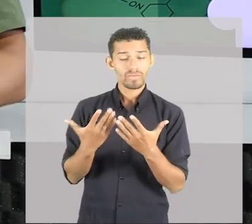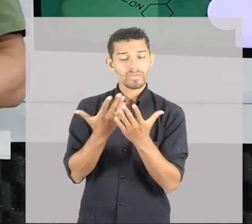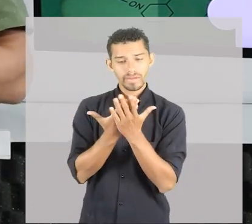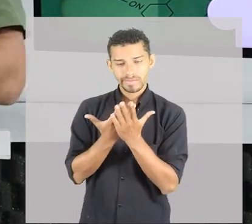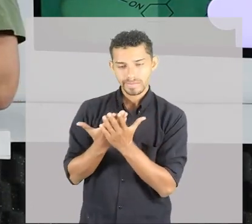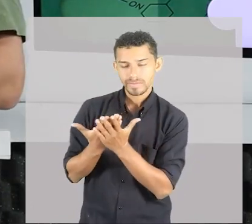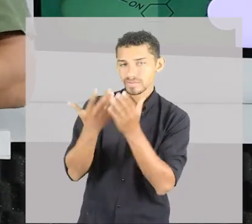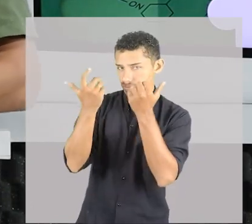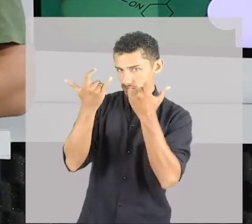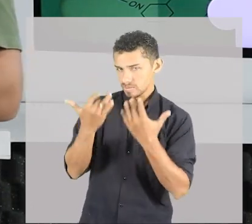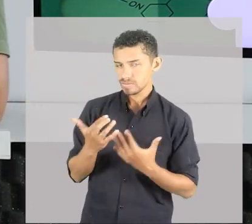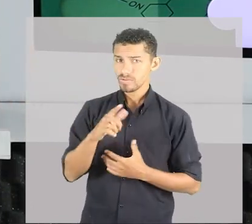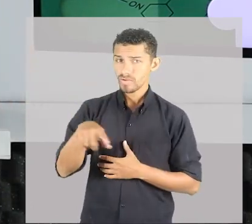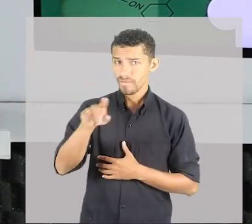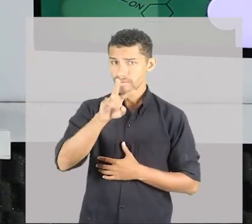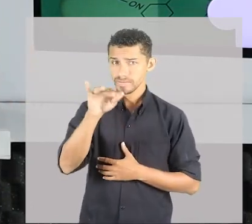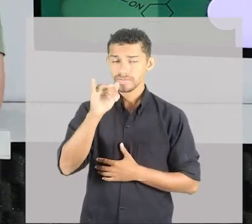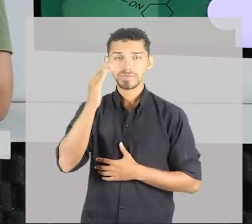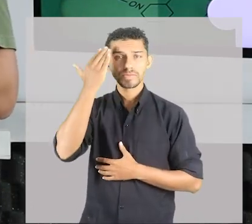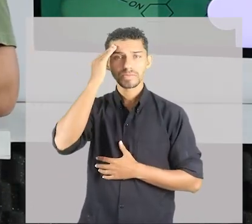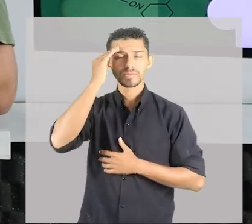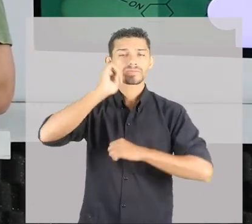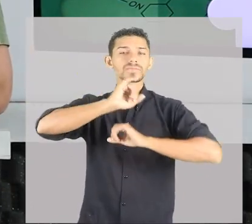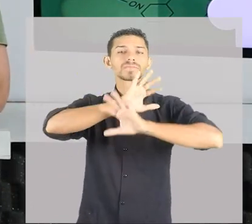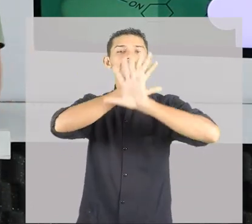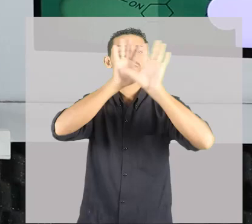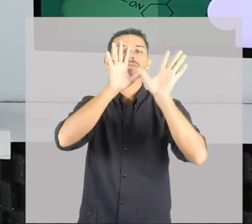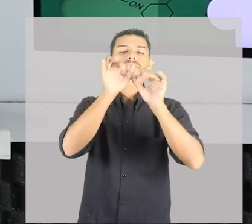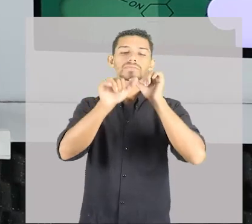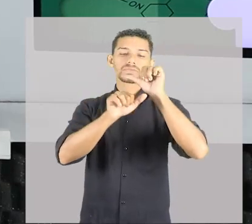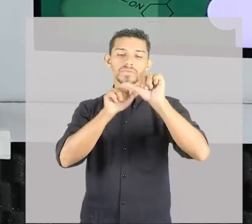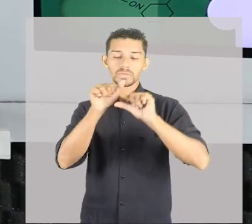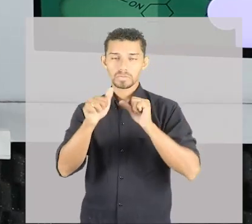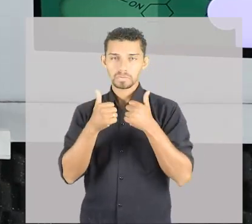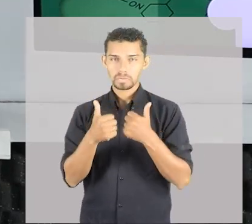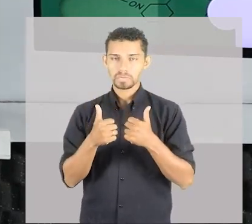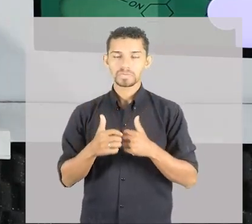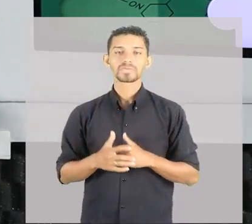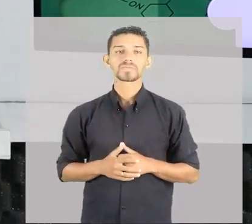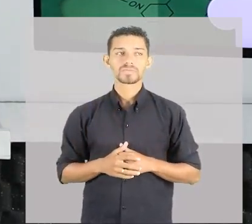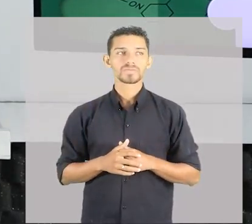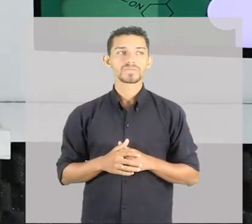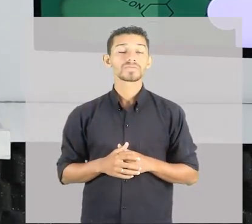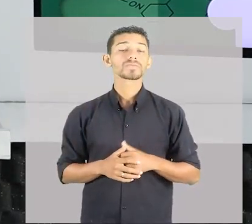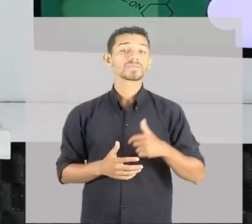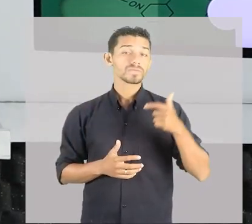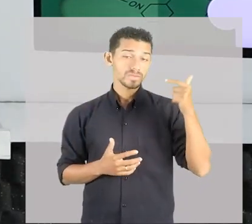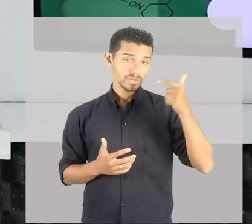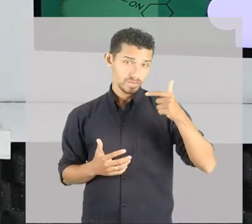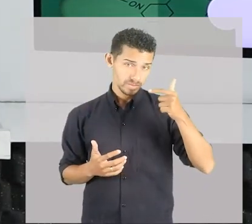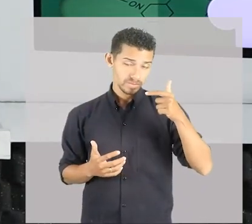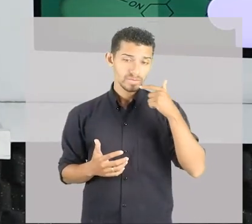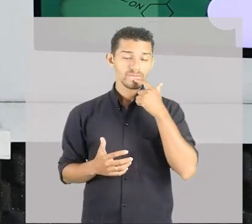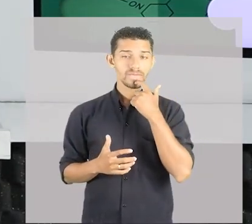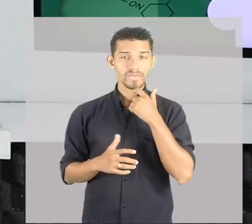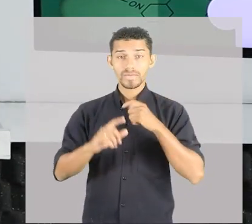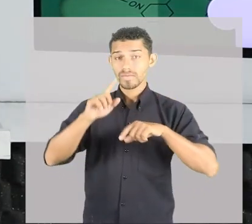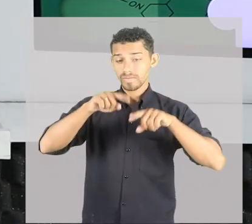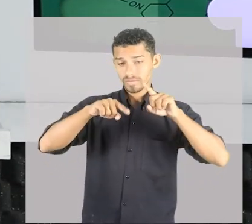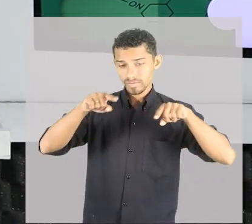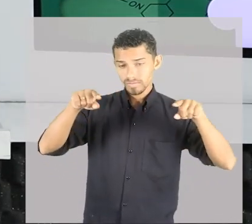transformação gasosa você certamente vai trabalhar muito essas mudanças segundo segunda